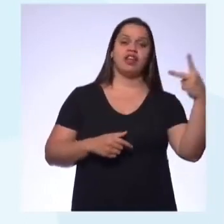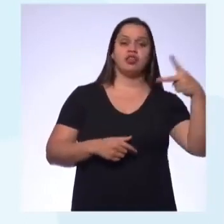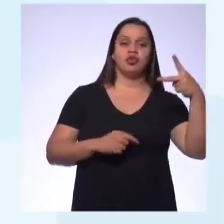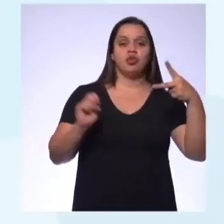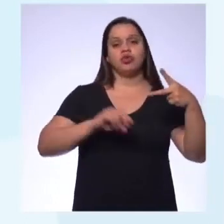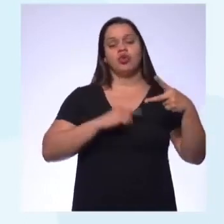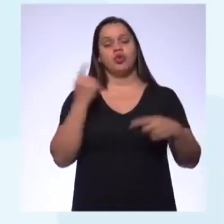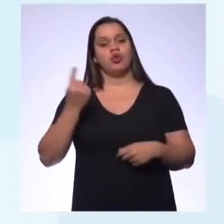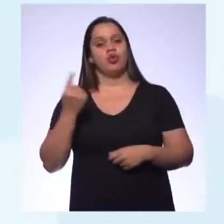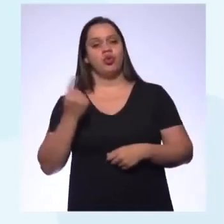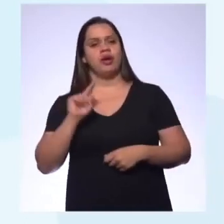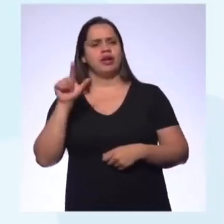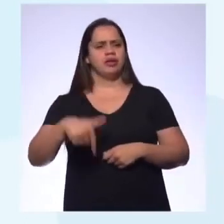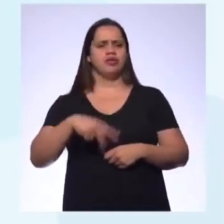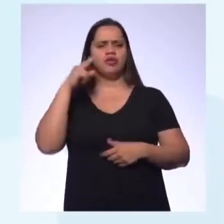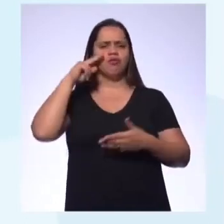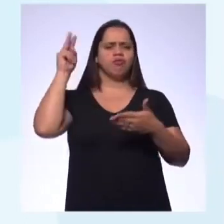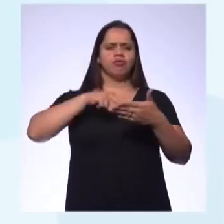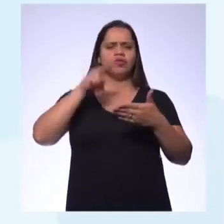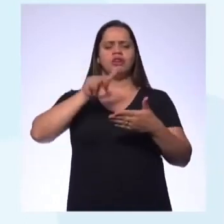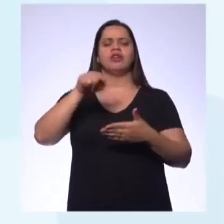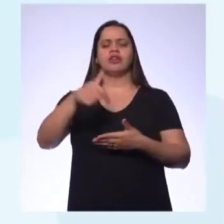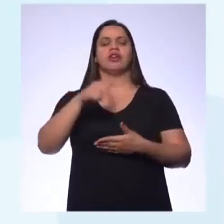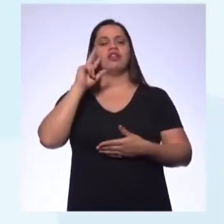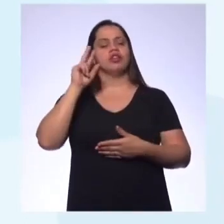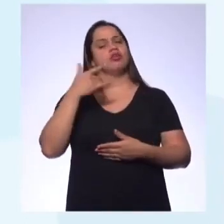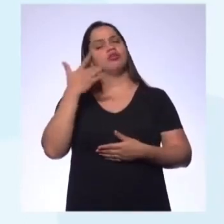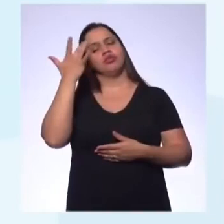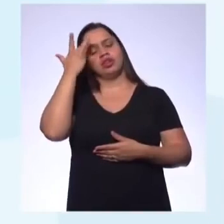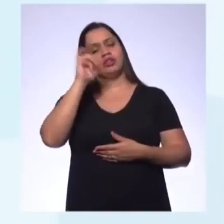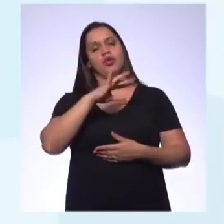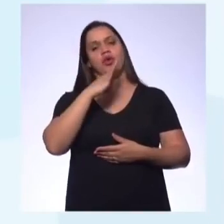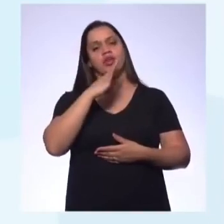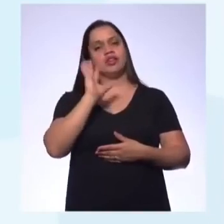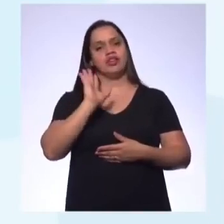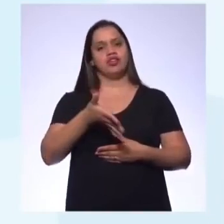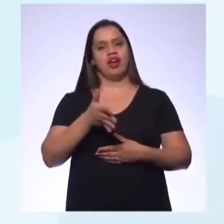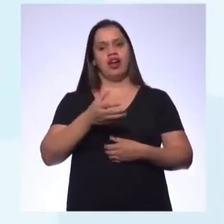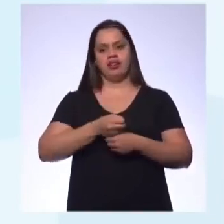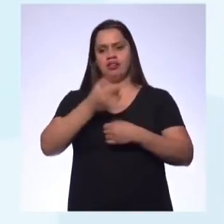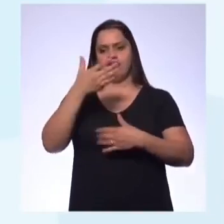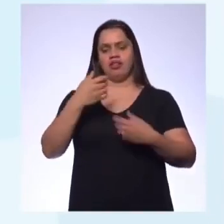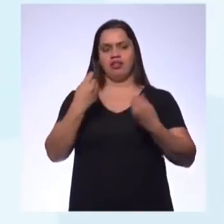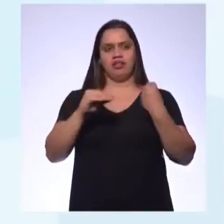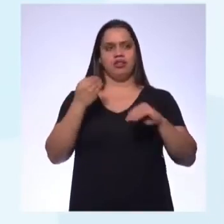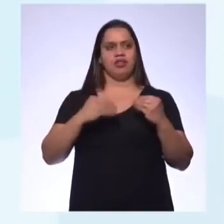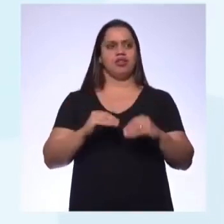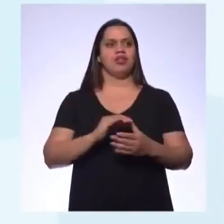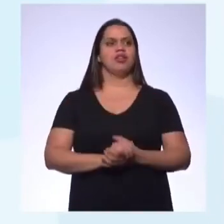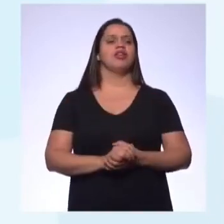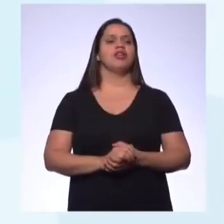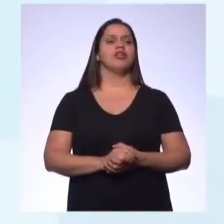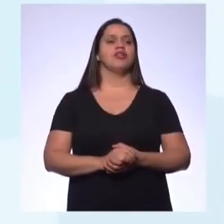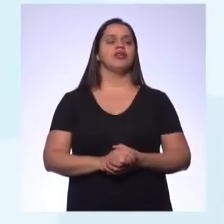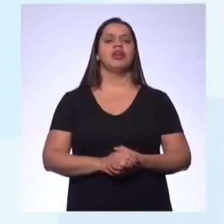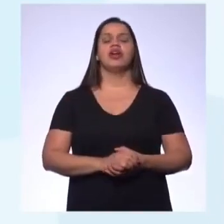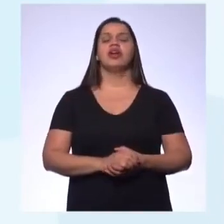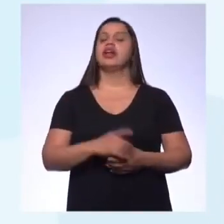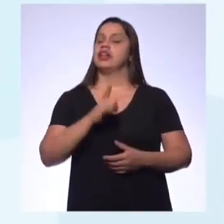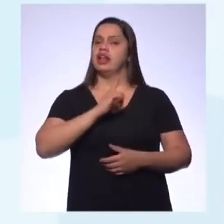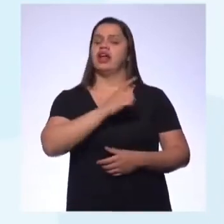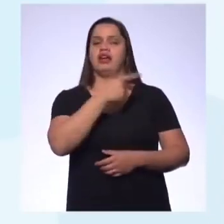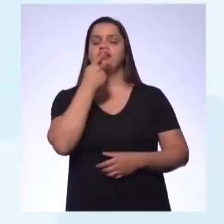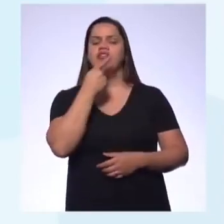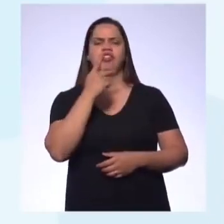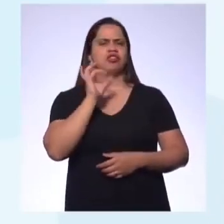muito trabalho consegue ver a outra. Não sei se você conhecia essa figura. Estão escrevendo alguma coisa aí, professor? Não, só uma